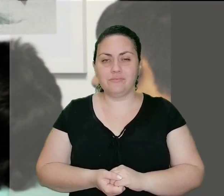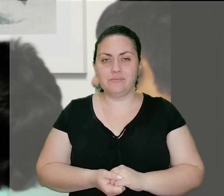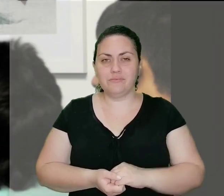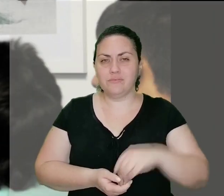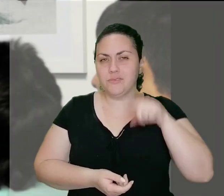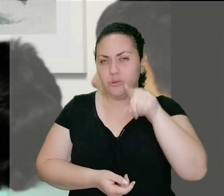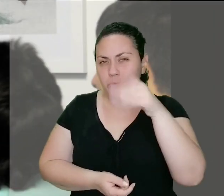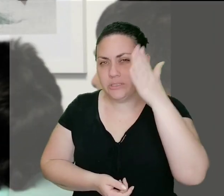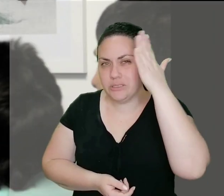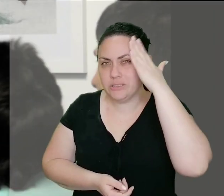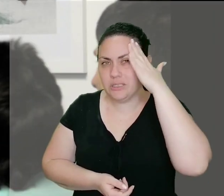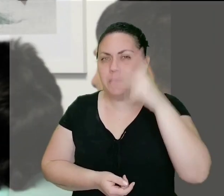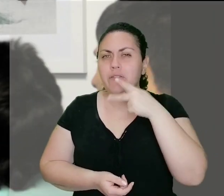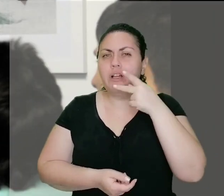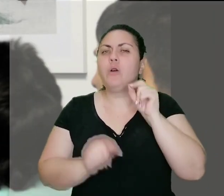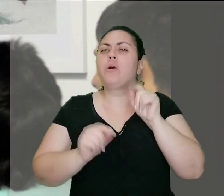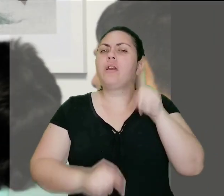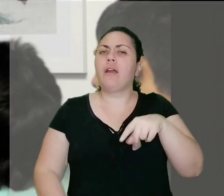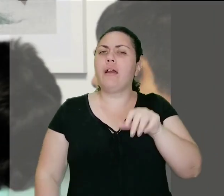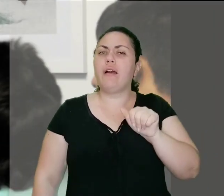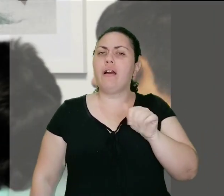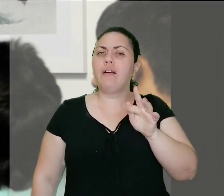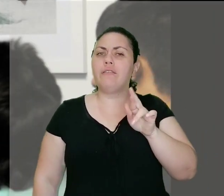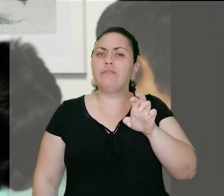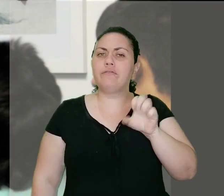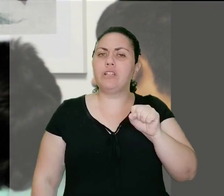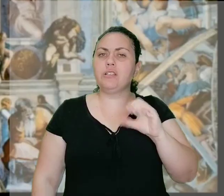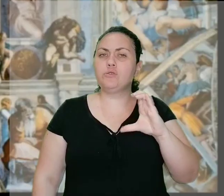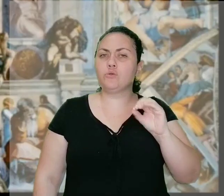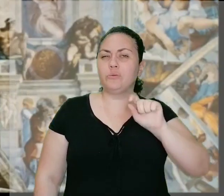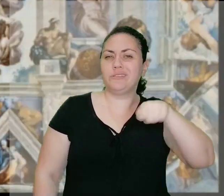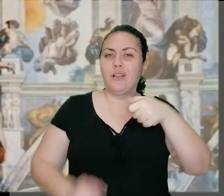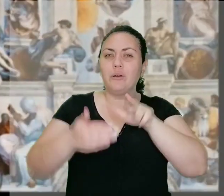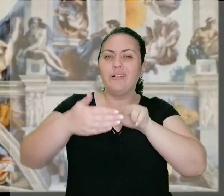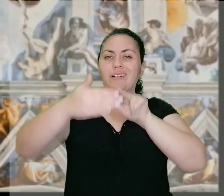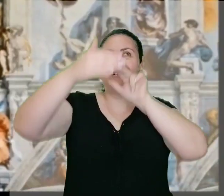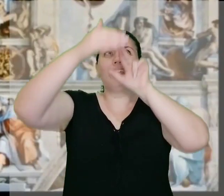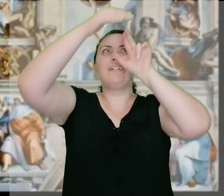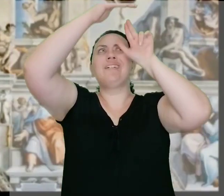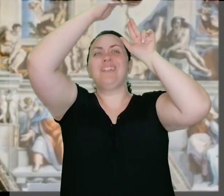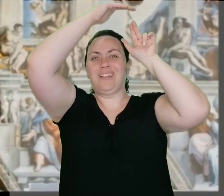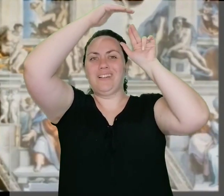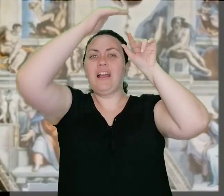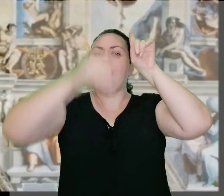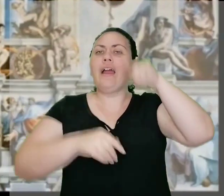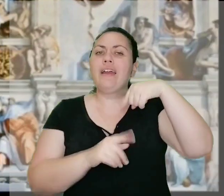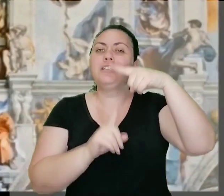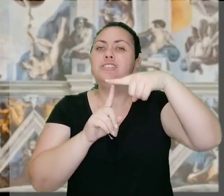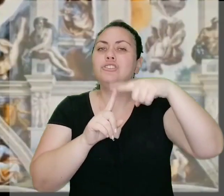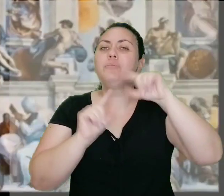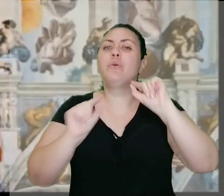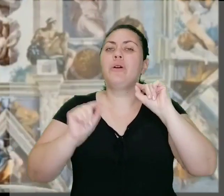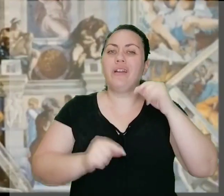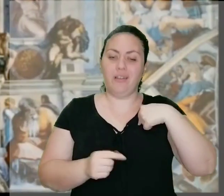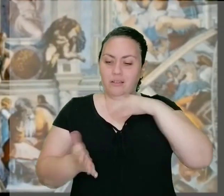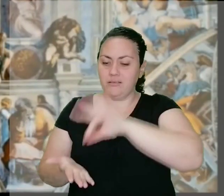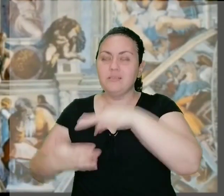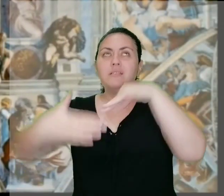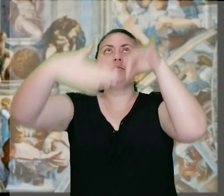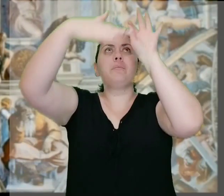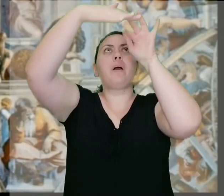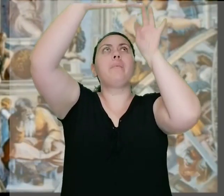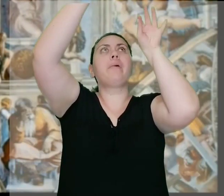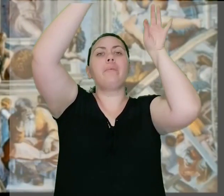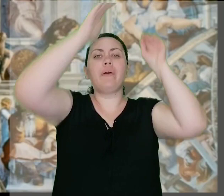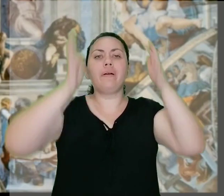Você por acaso saberia dizer o que é um afresco? Afresco é um tipo de pintura em que o artista pincela sobre a argamassa fresca de